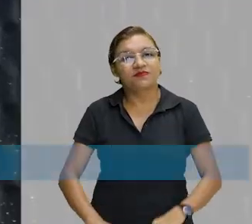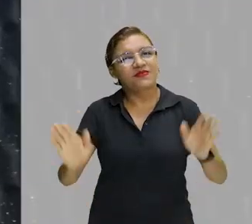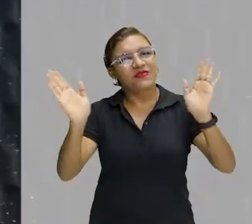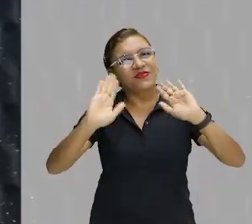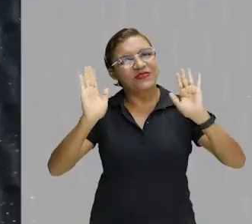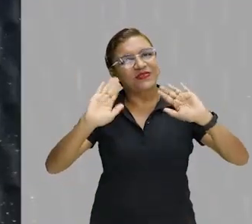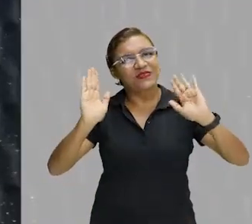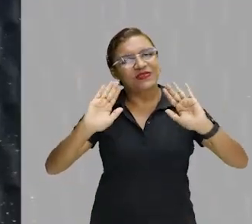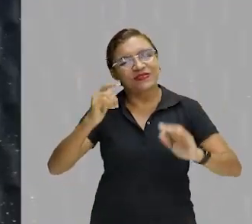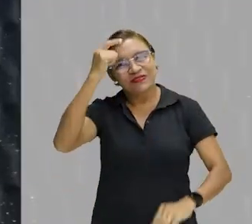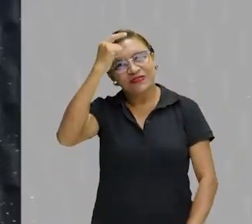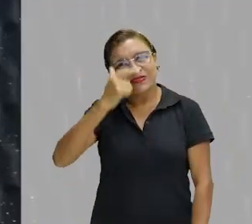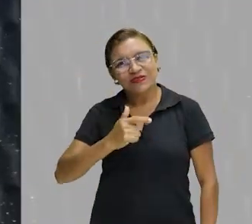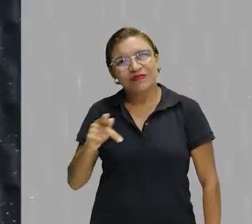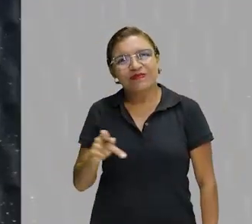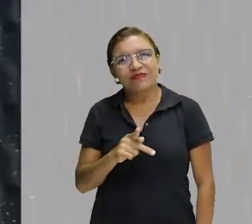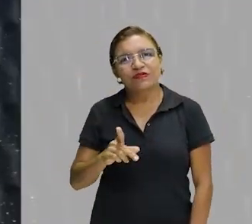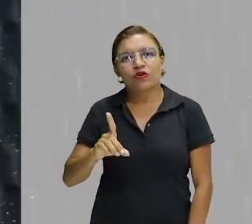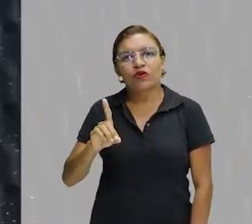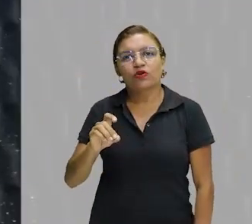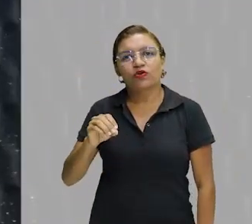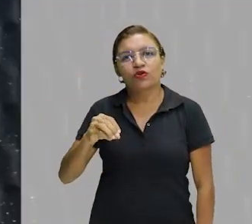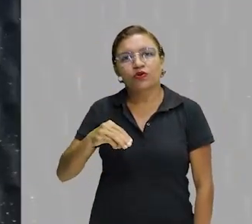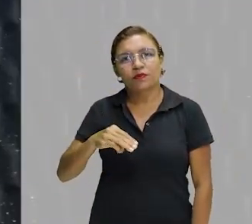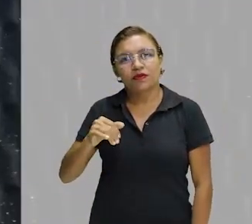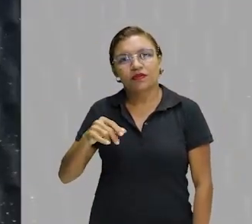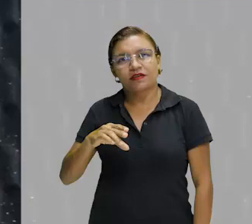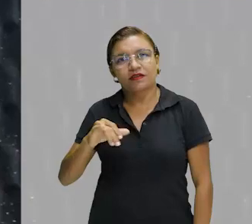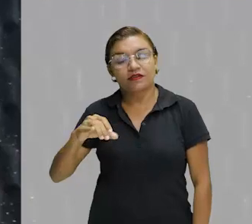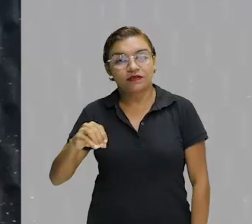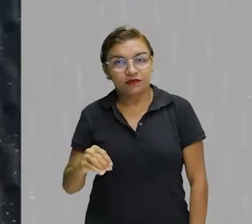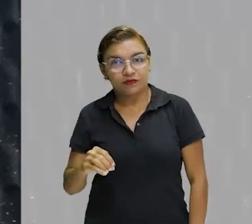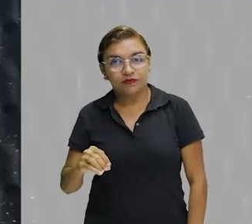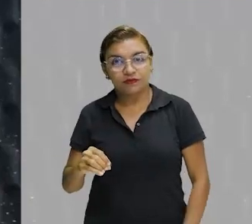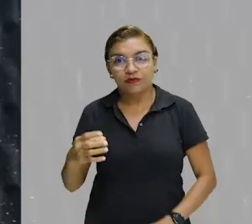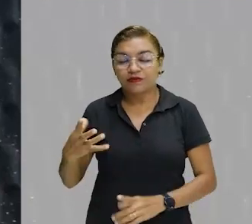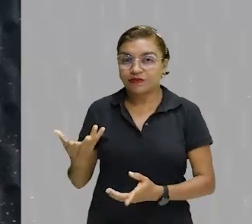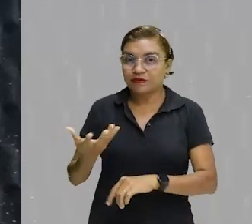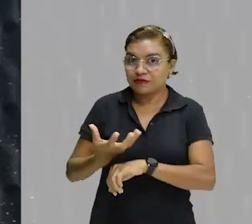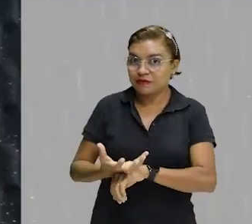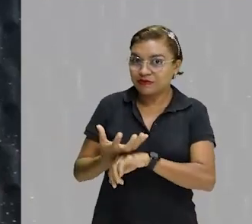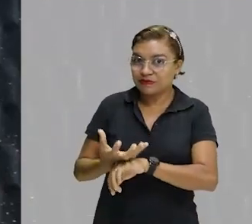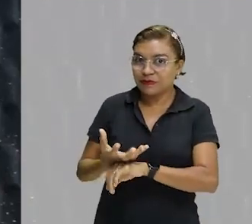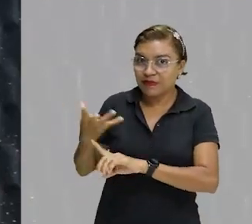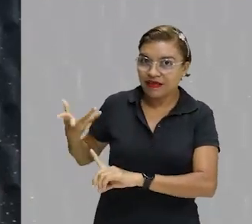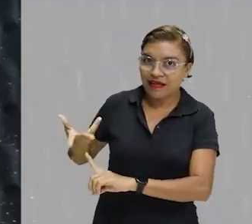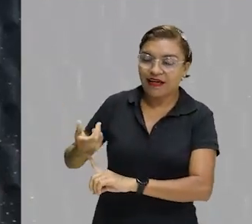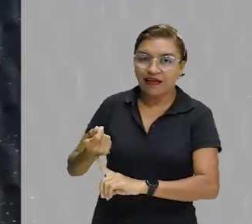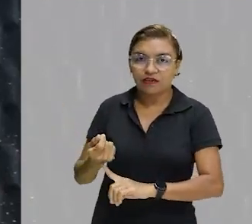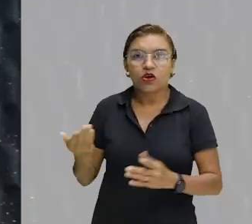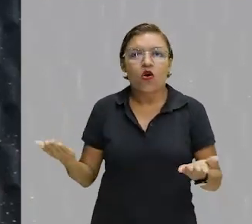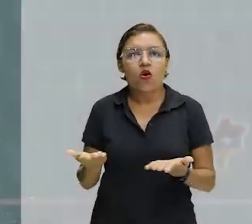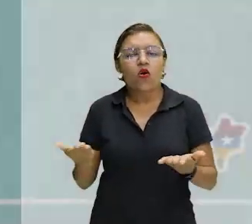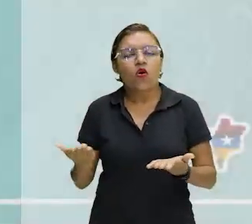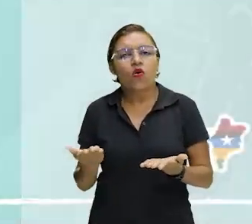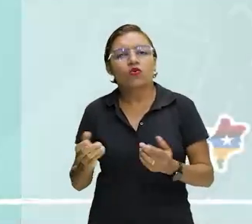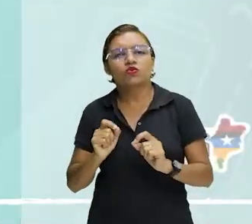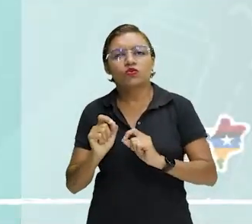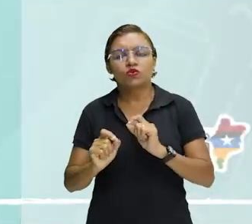Oi, gente. Professor Marcos Dominici aqui, professor de arte, e hoje a gente vai finalizar parte, do nosso conteúdo